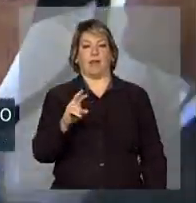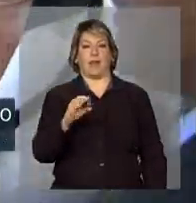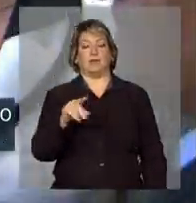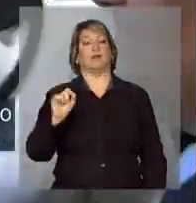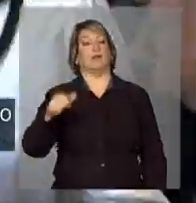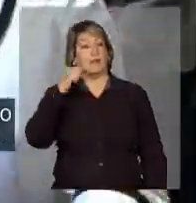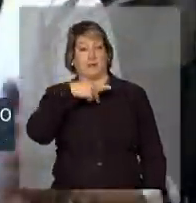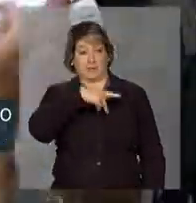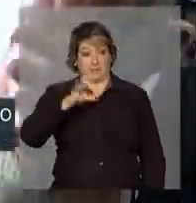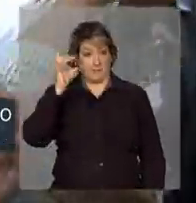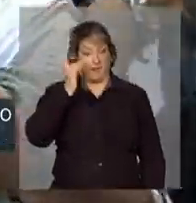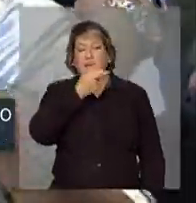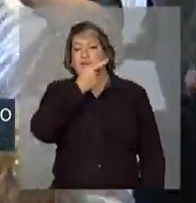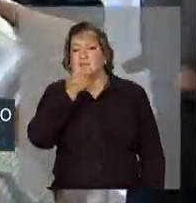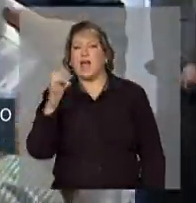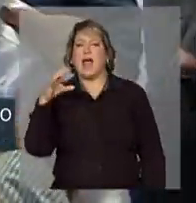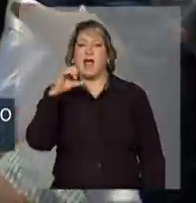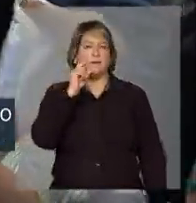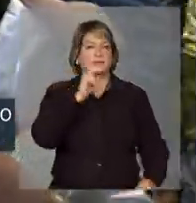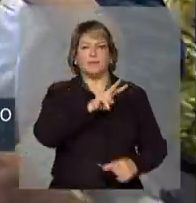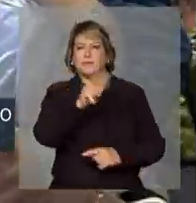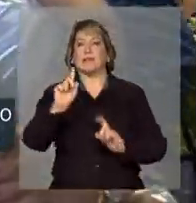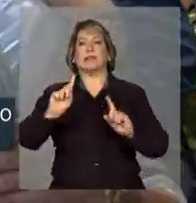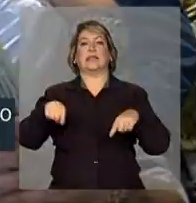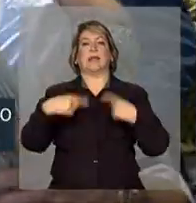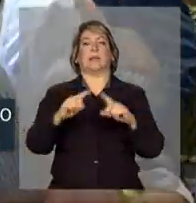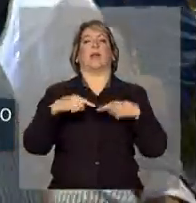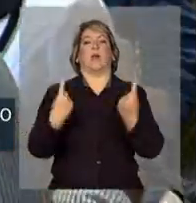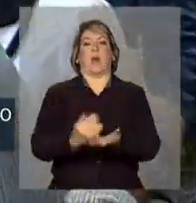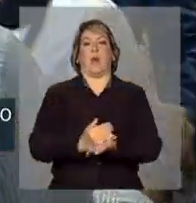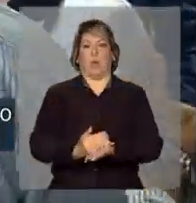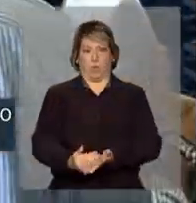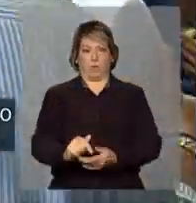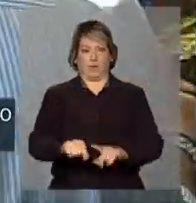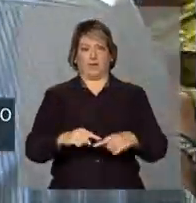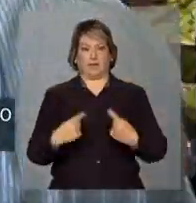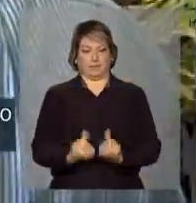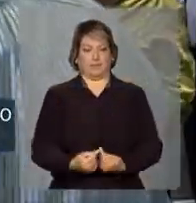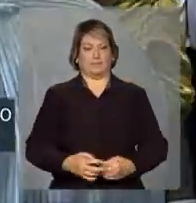rápida visita antes da cerimônia de inauguração.